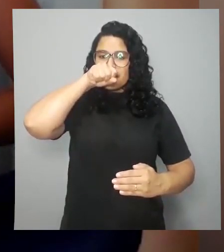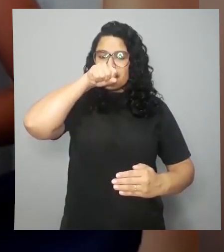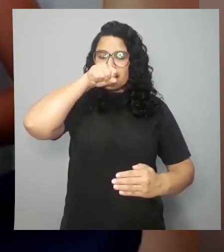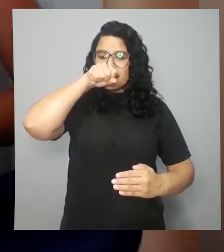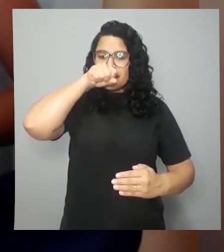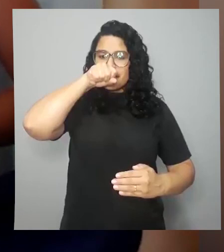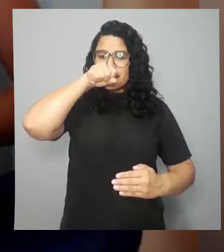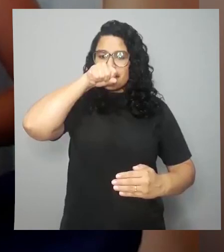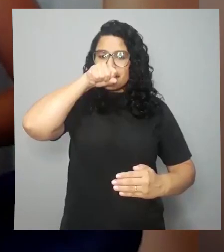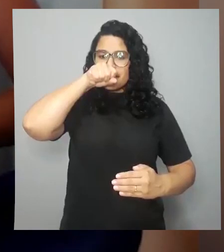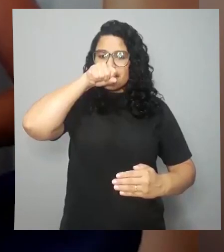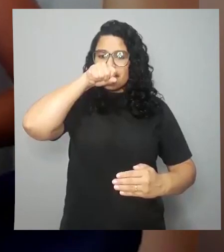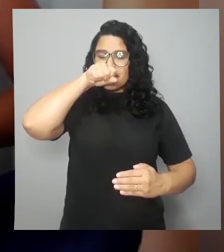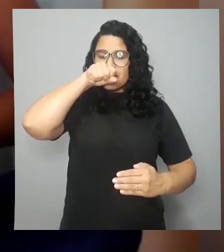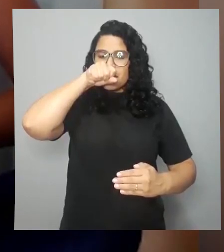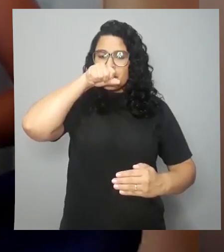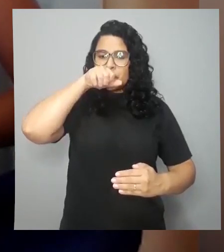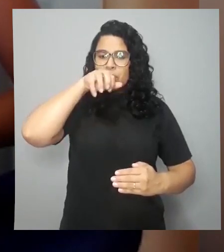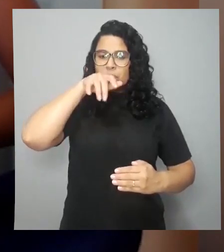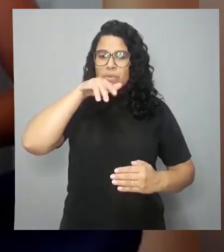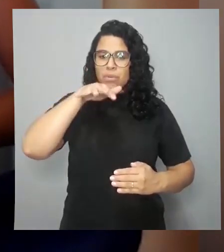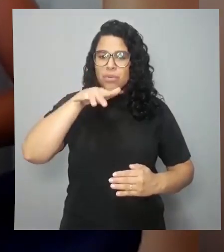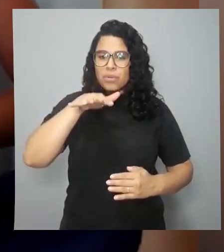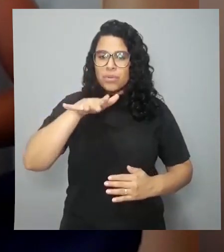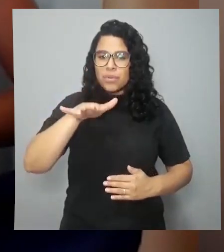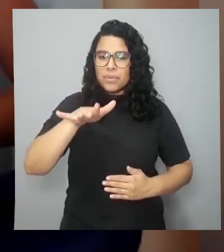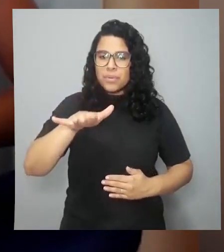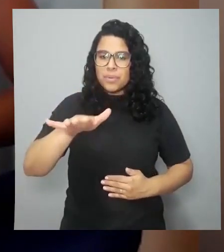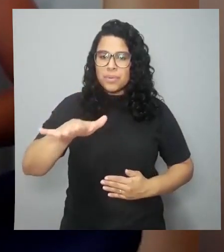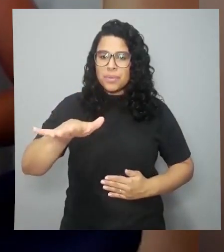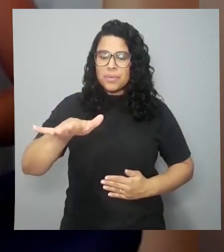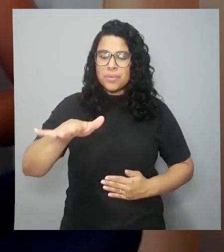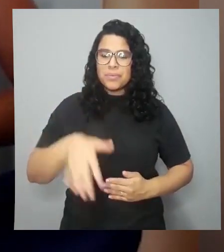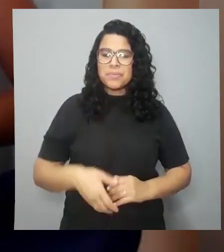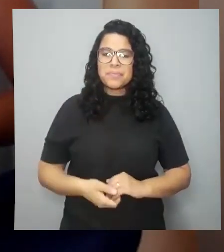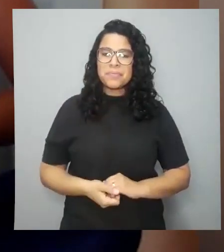Agora solta o ar e murcha o barrigão.